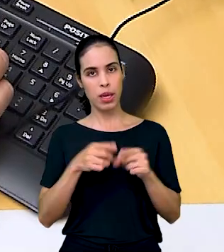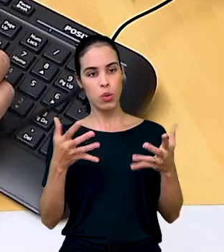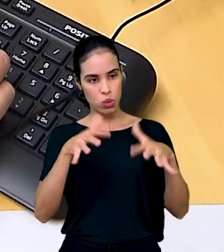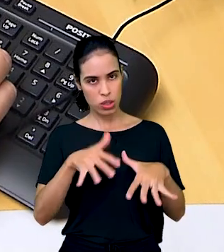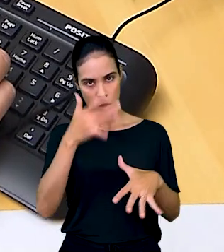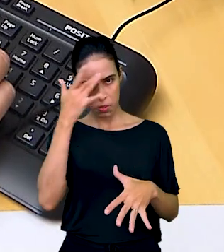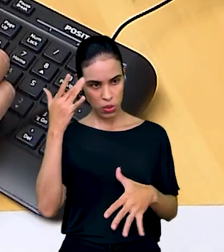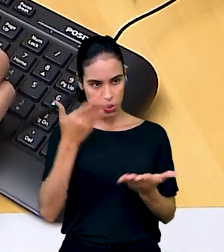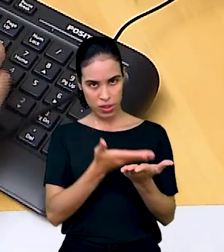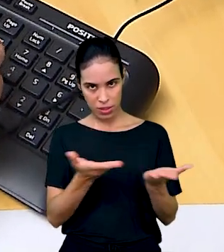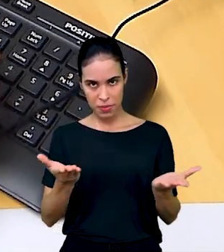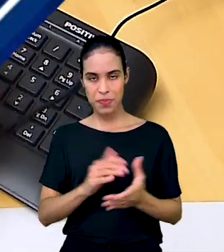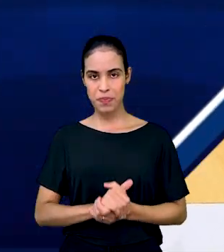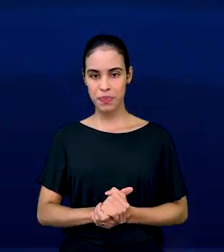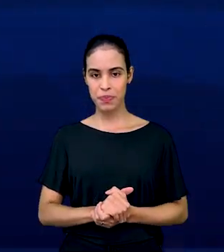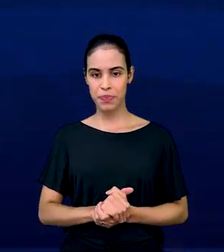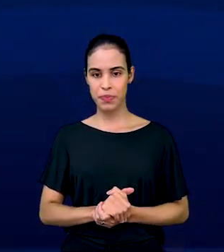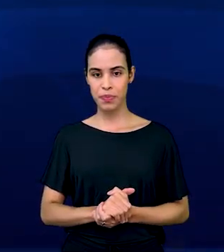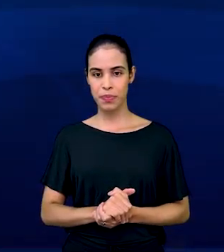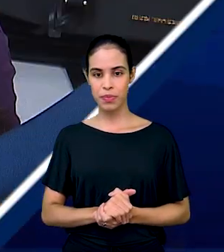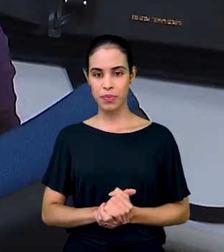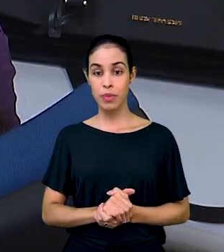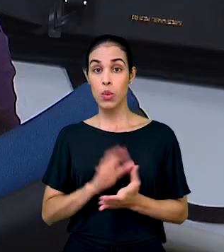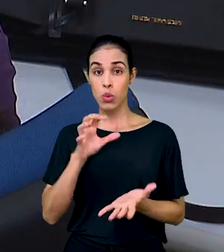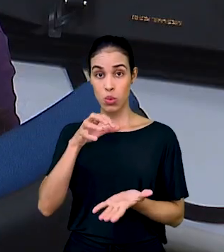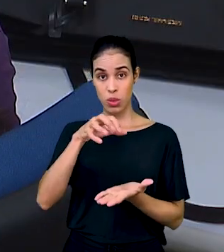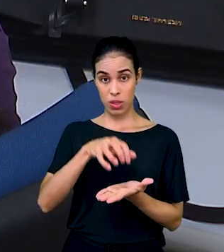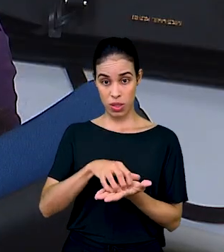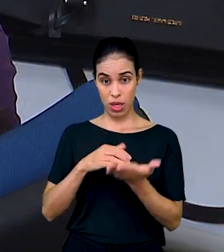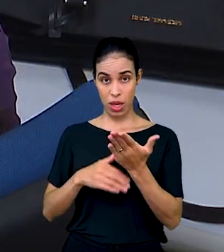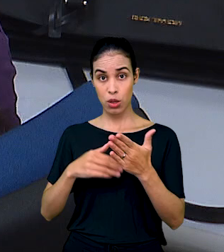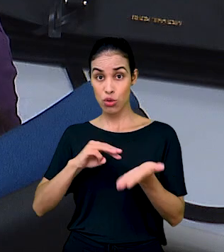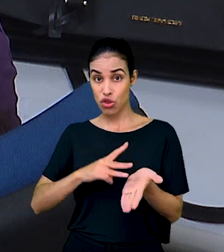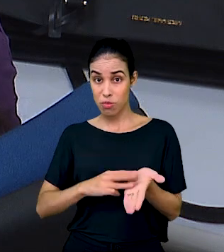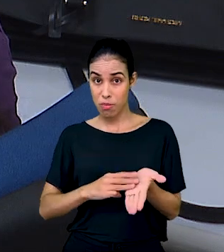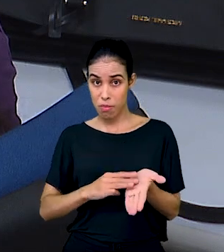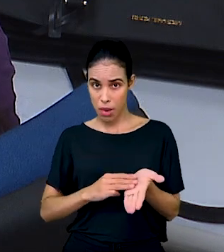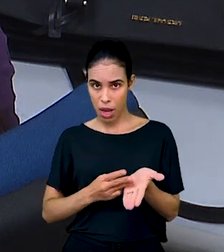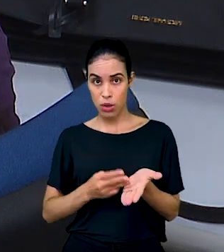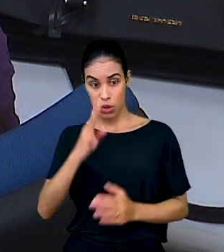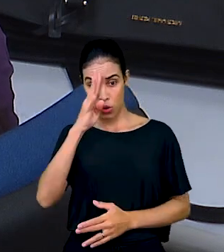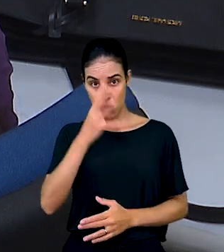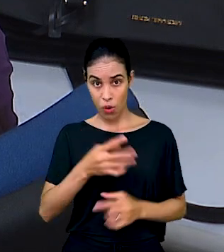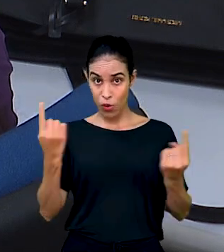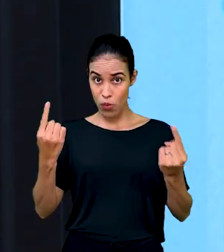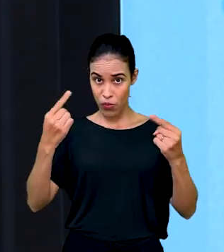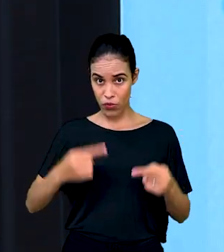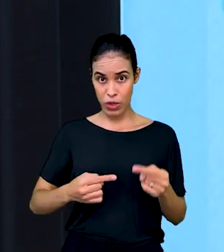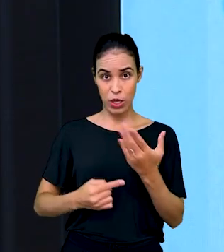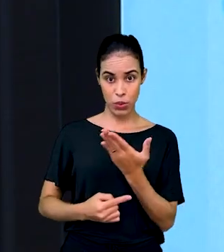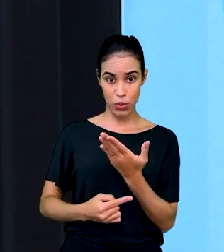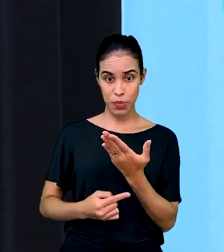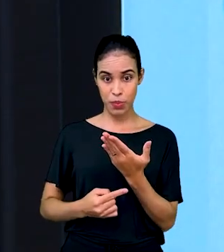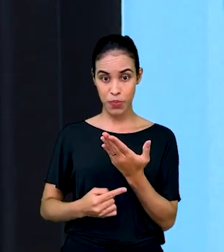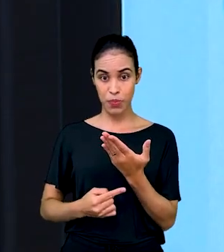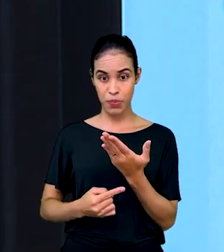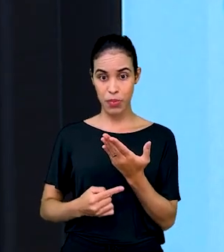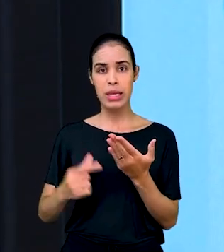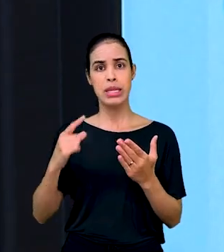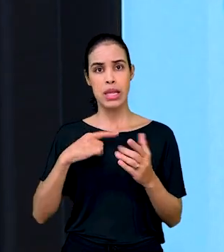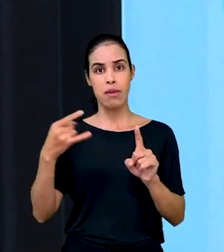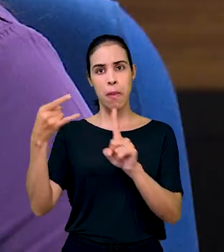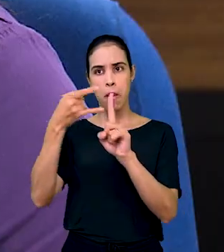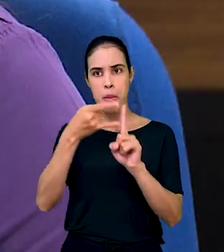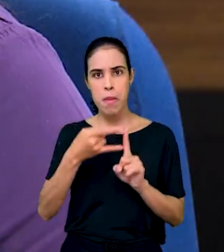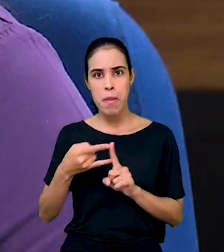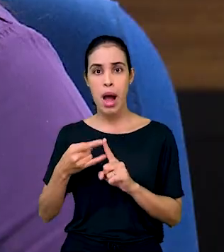com deficiência. O Centro Judiciário de Métodos Consensuais de Solução de Conflitos realizou